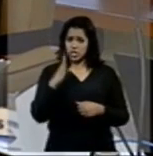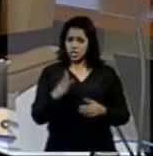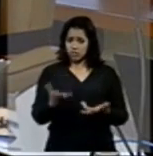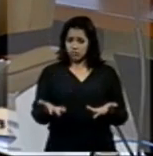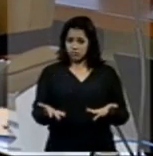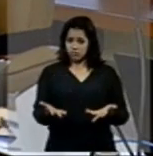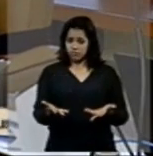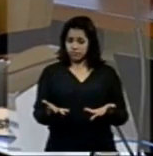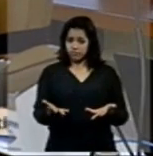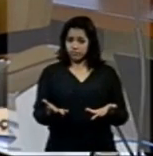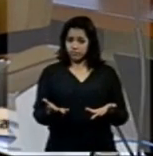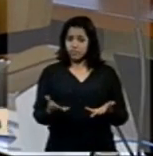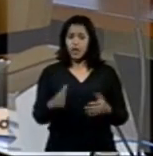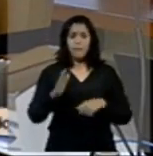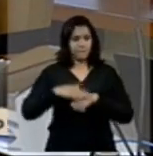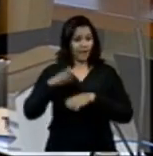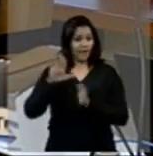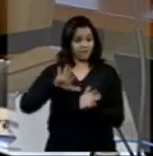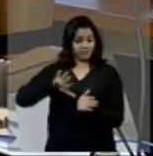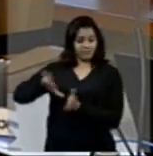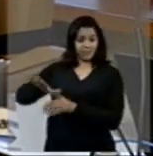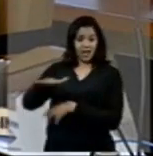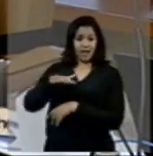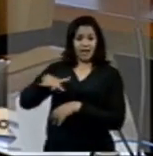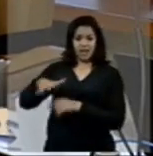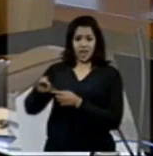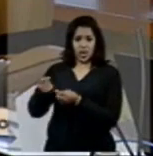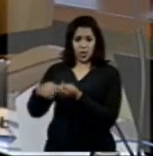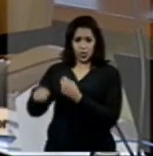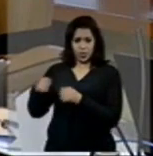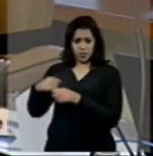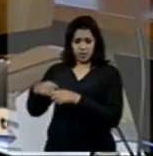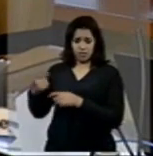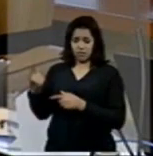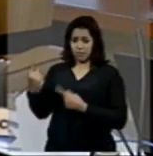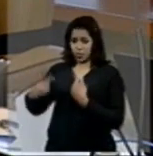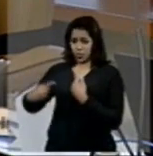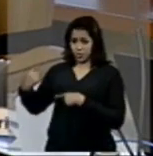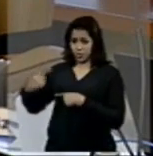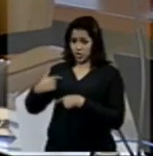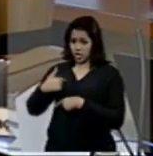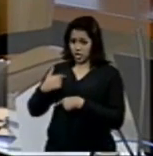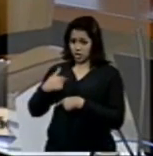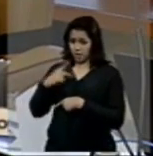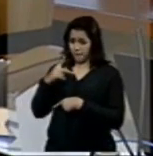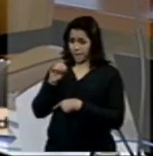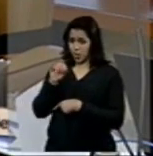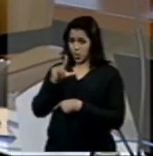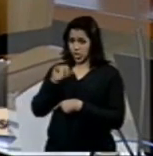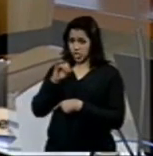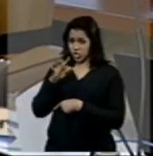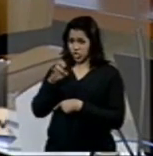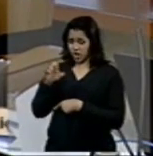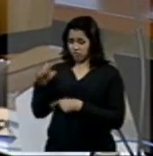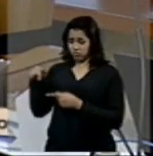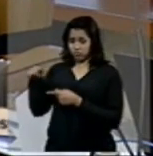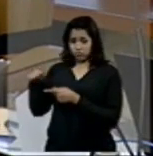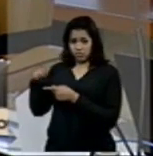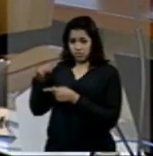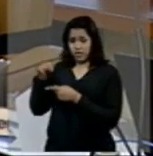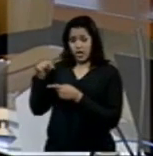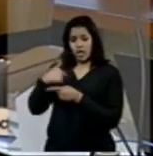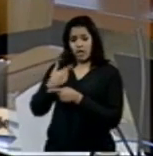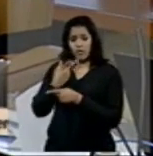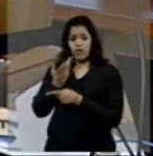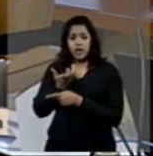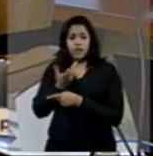mais é da área da economia política. Eu vou me cingir, portanto, à questão específica do exame funcional